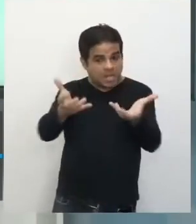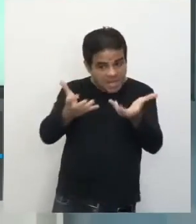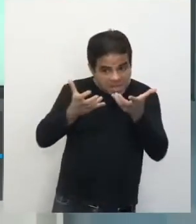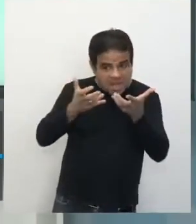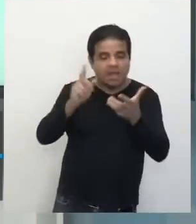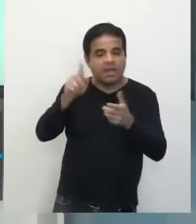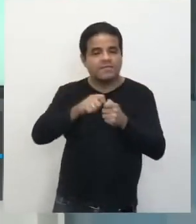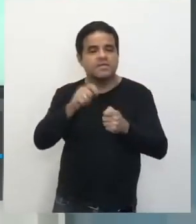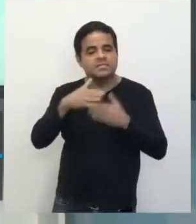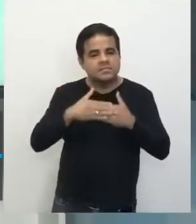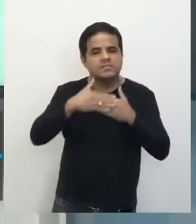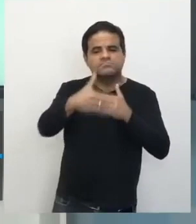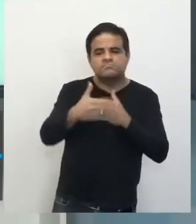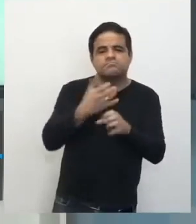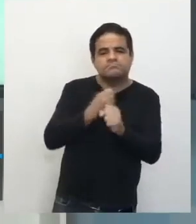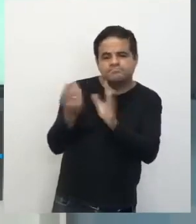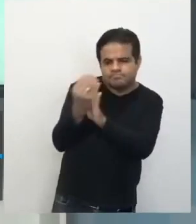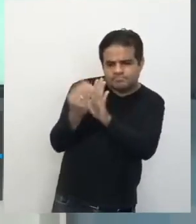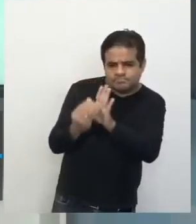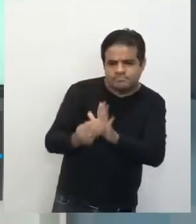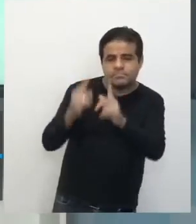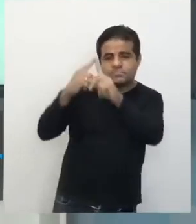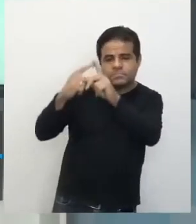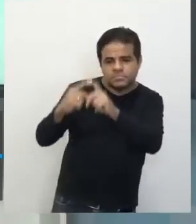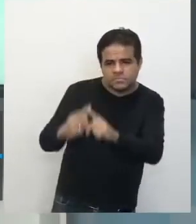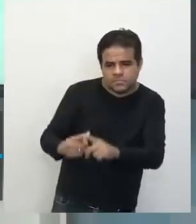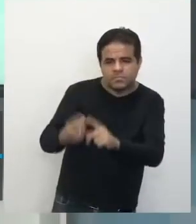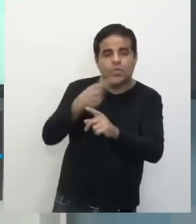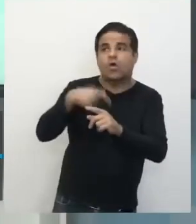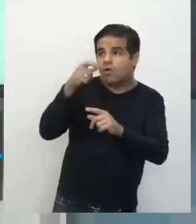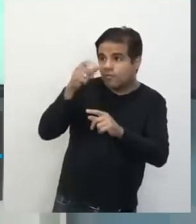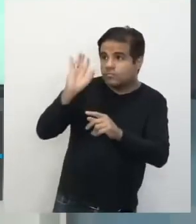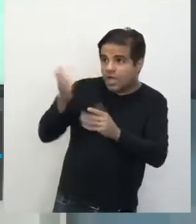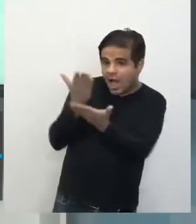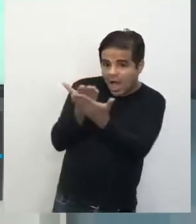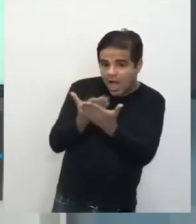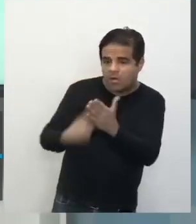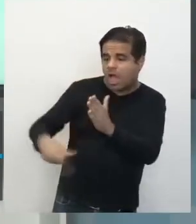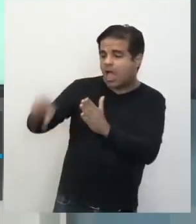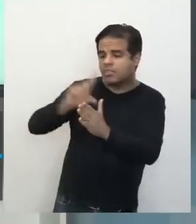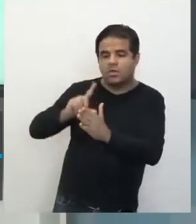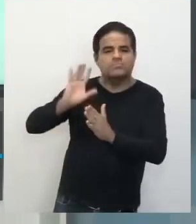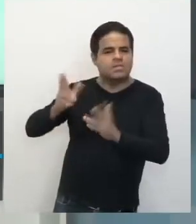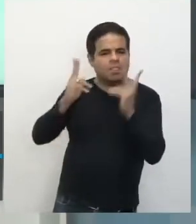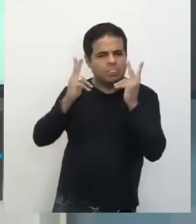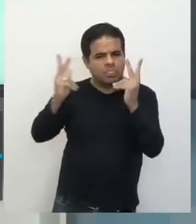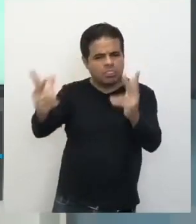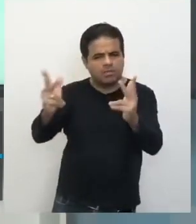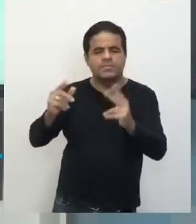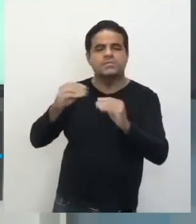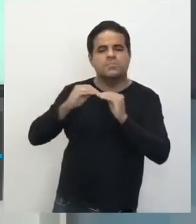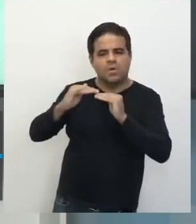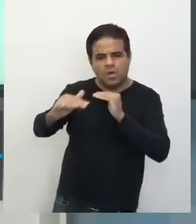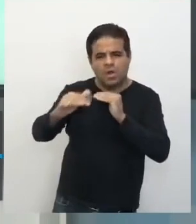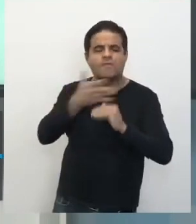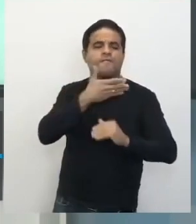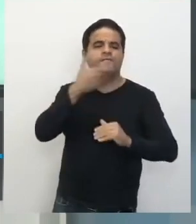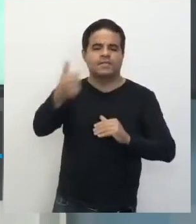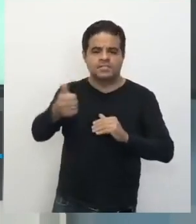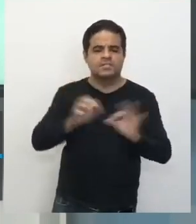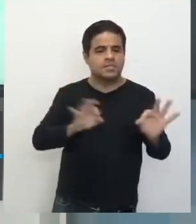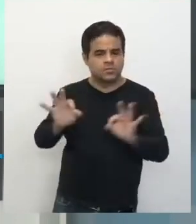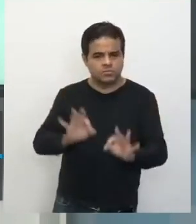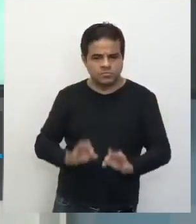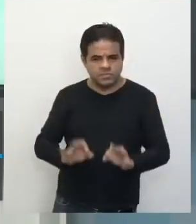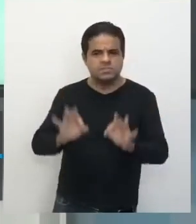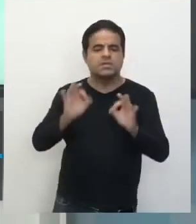fazer, armando a continha, fazendo a multiplicação, conforme a gente já viu nas aulas anteriores. Mas, normalmente, a gente usa a distributiva, que facilita na resolução